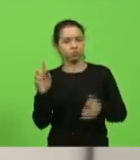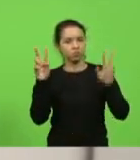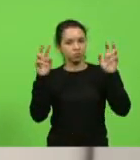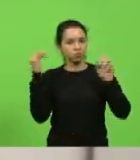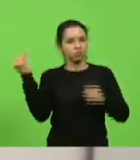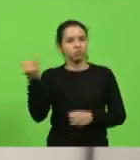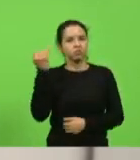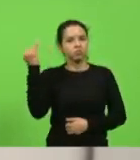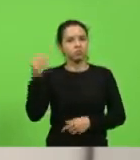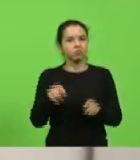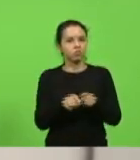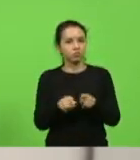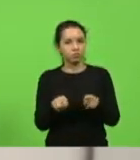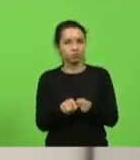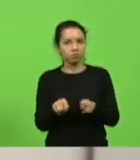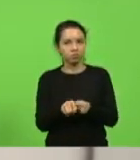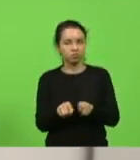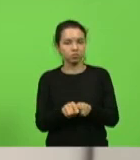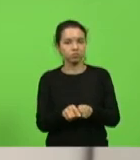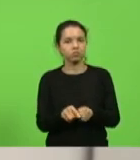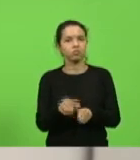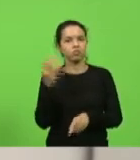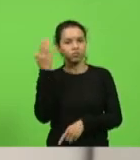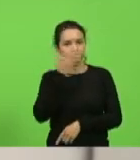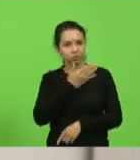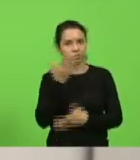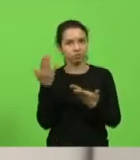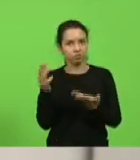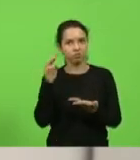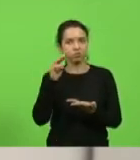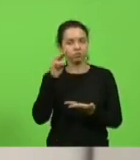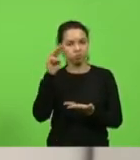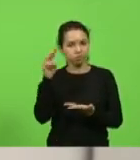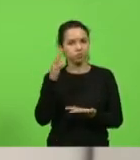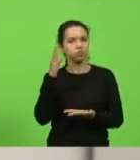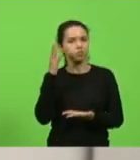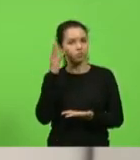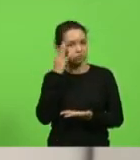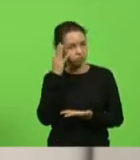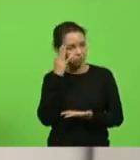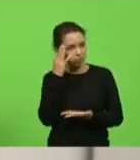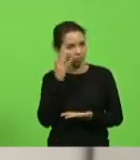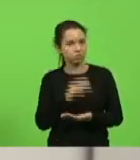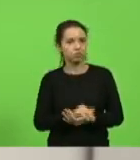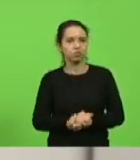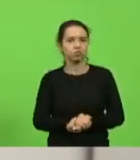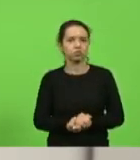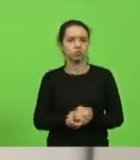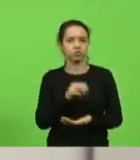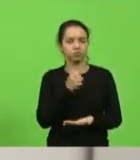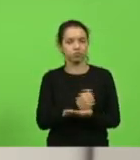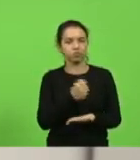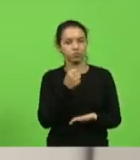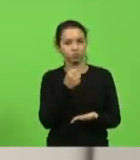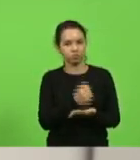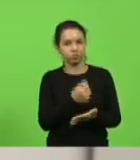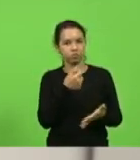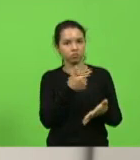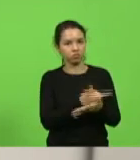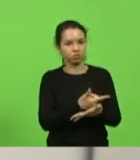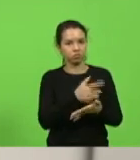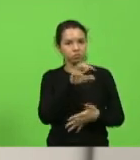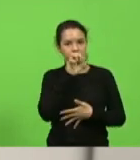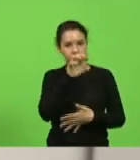relevância que indica a ciência do excelentíssimo senhor governador de que a contratação dos ventiladores pulmonares ocorreu sem